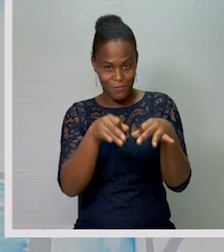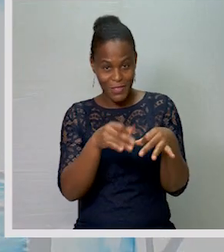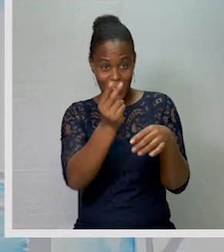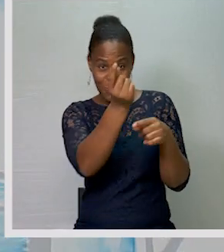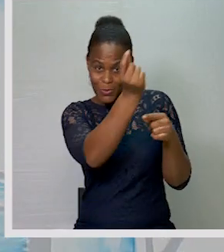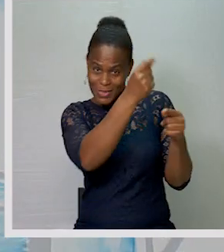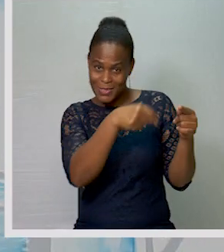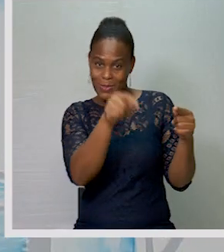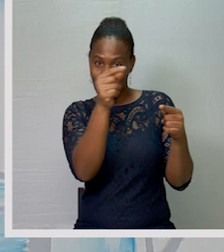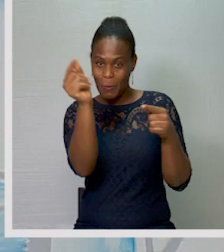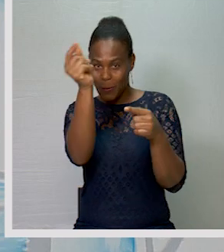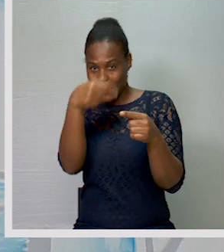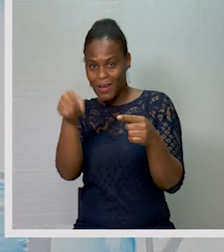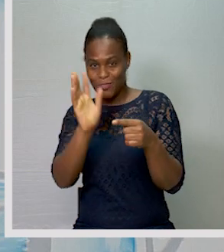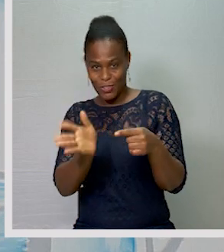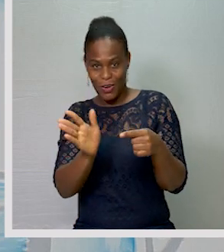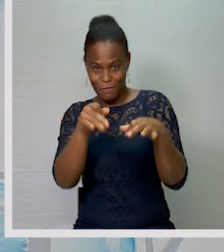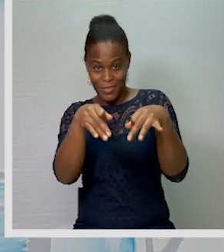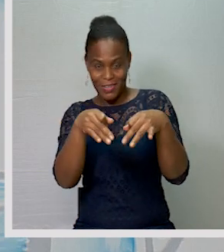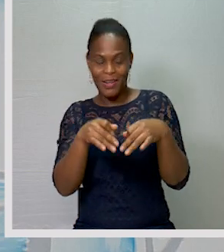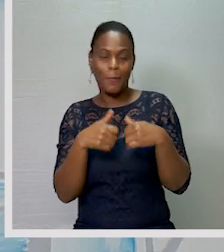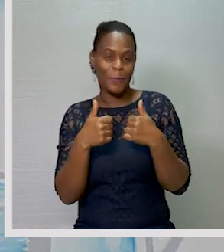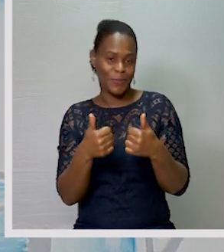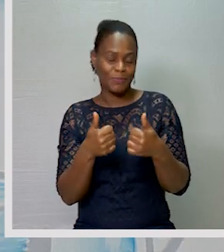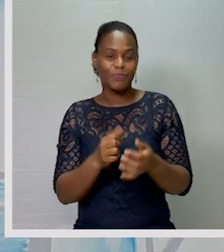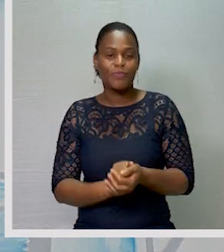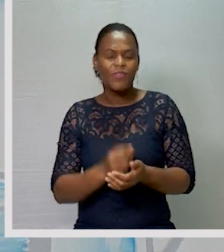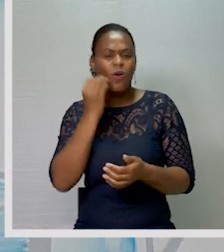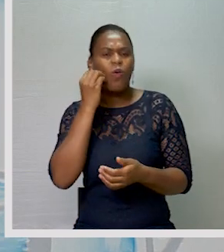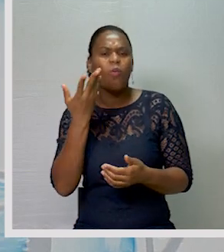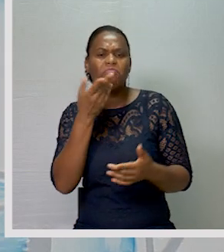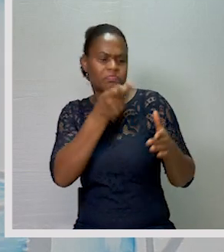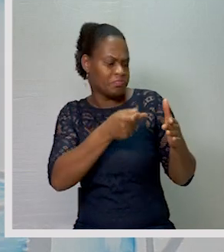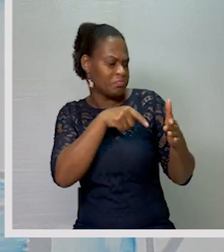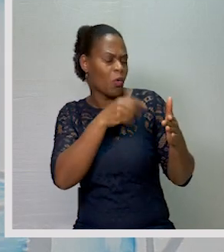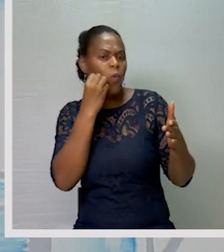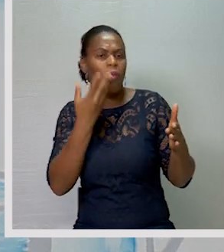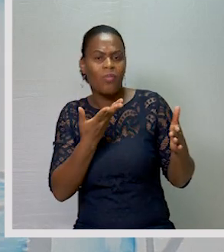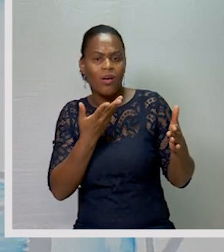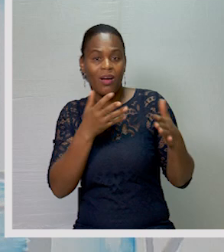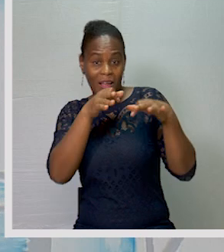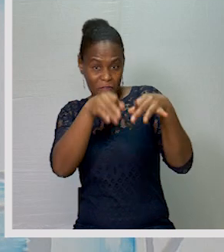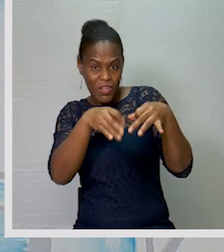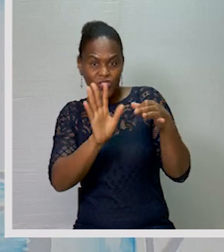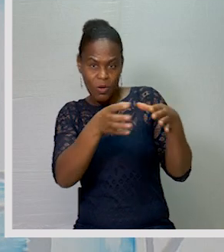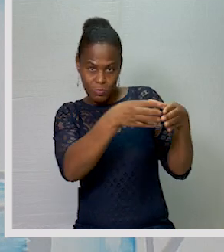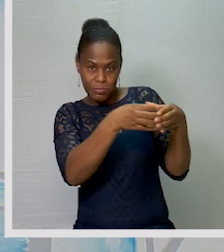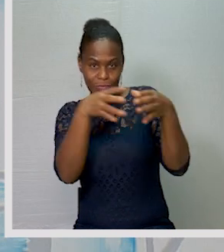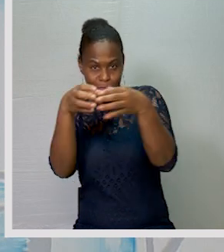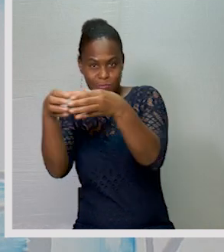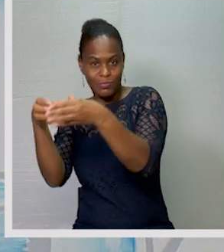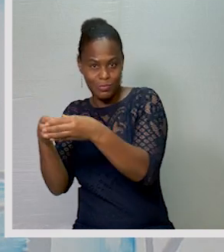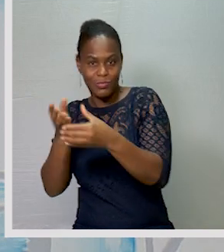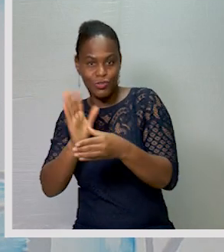Já terminaram o desenho das bolinhas? Muito bem. Como é que fica então? Já terminaram de formar